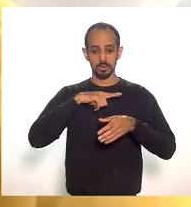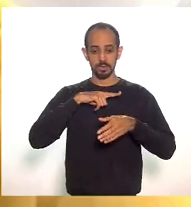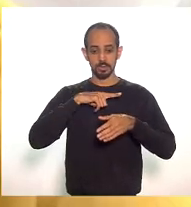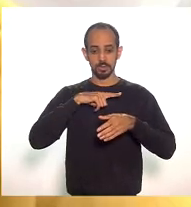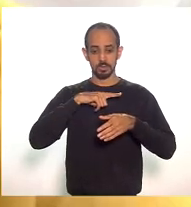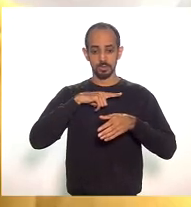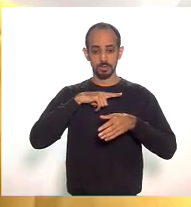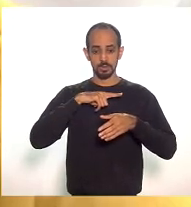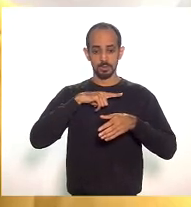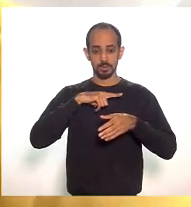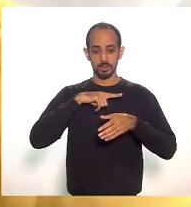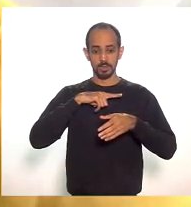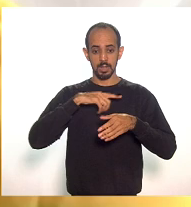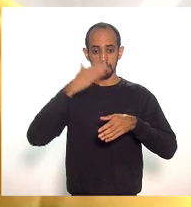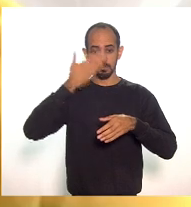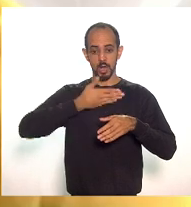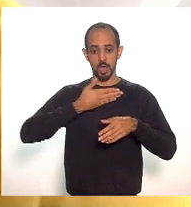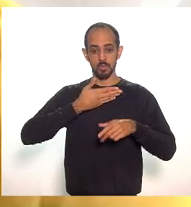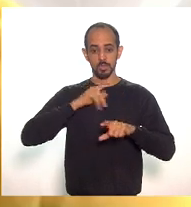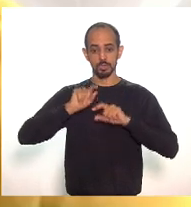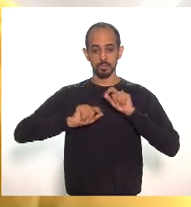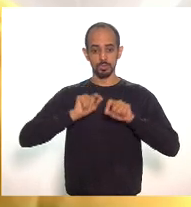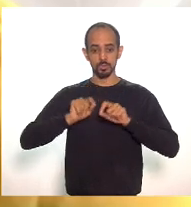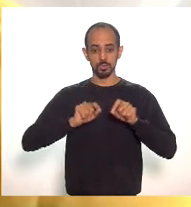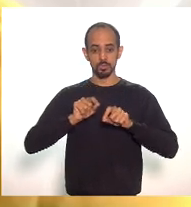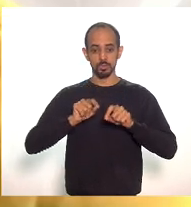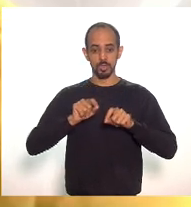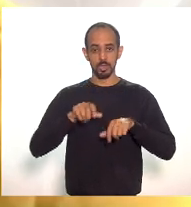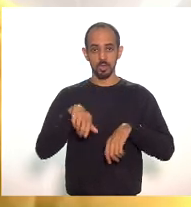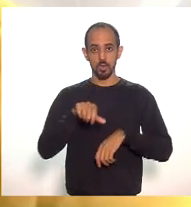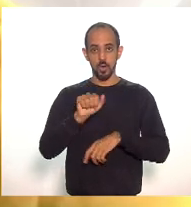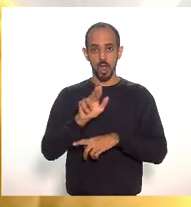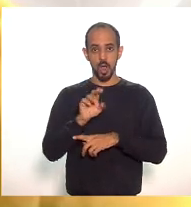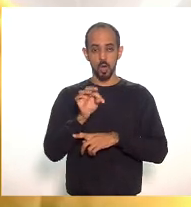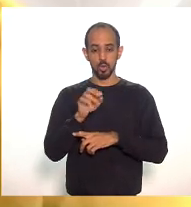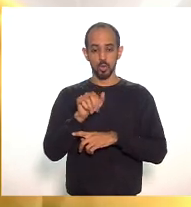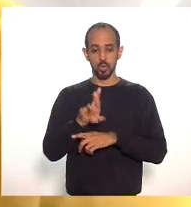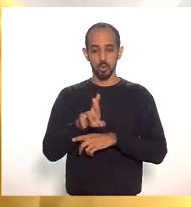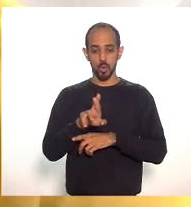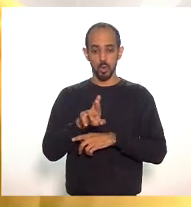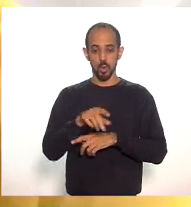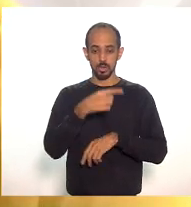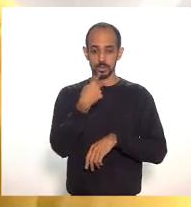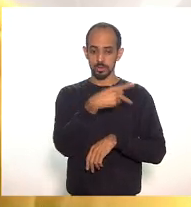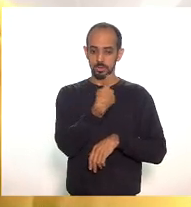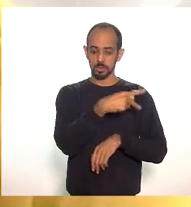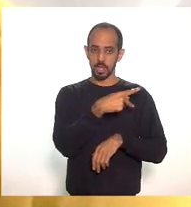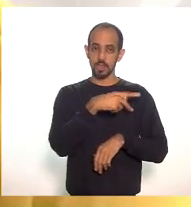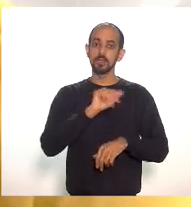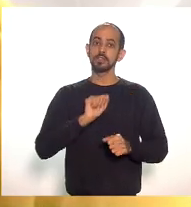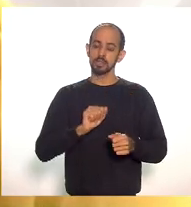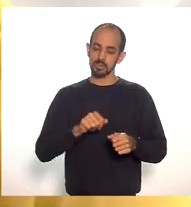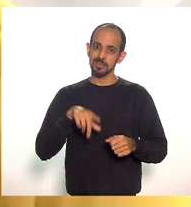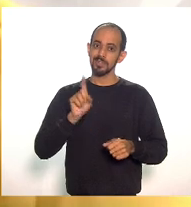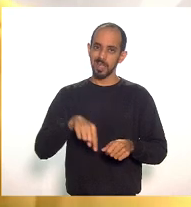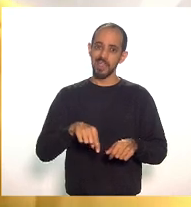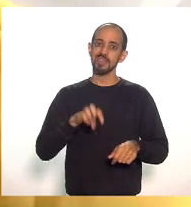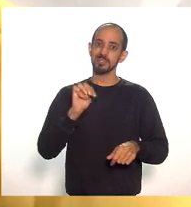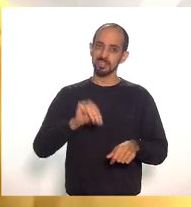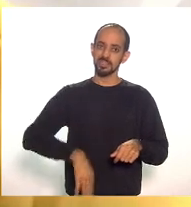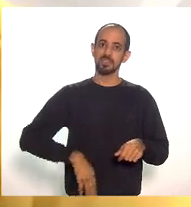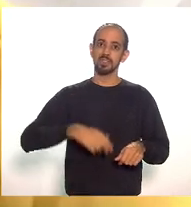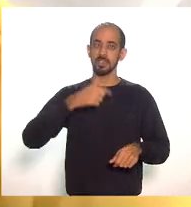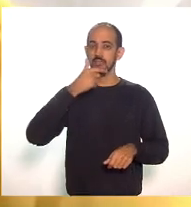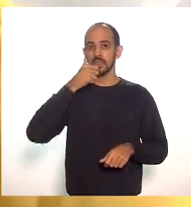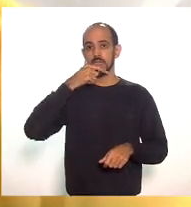que que o autor desse homicídio passa assim pela atuação do seu padrasto